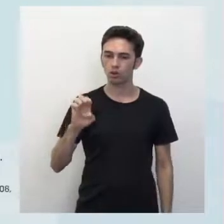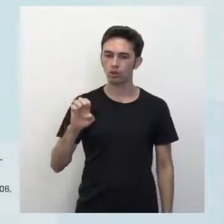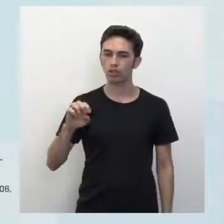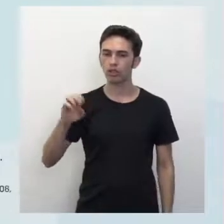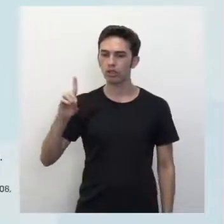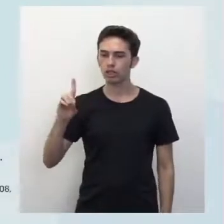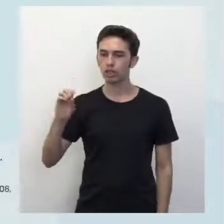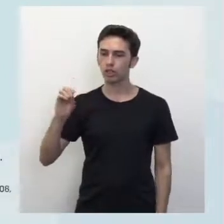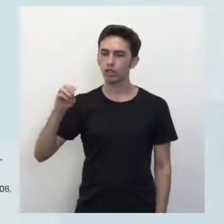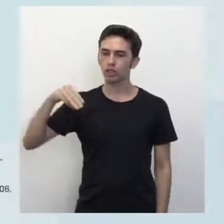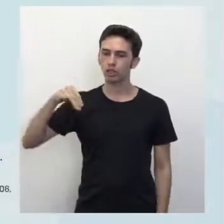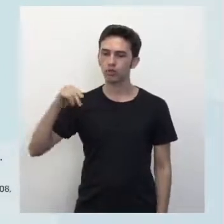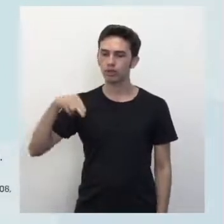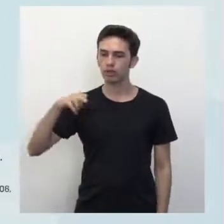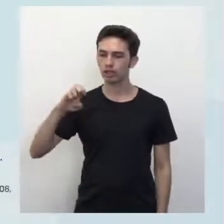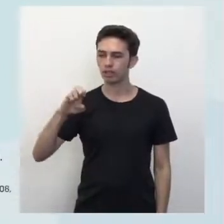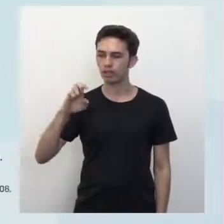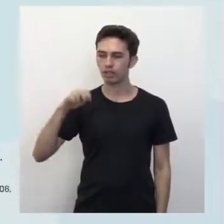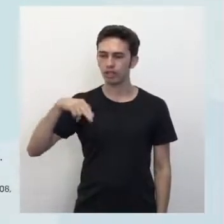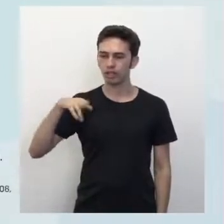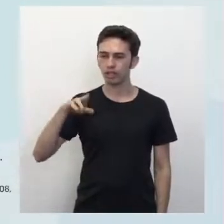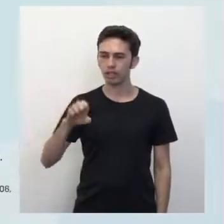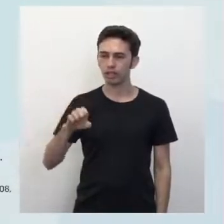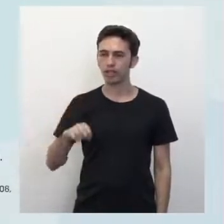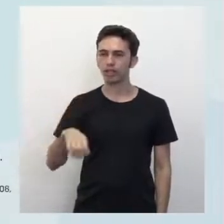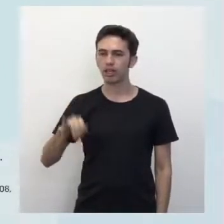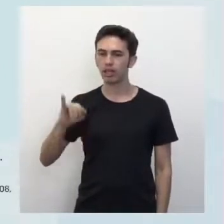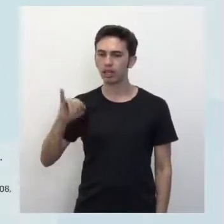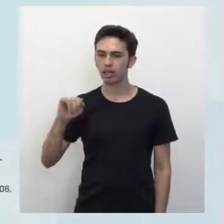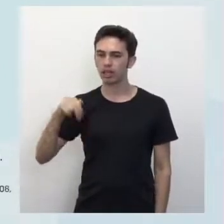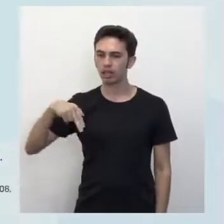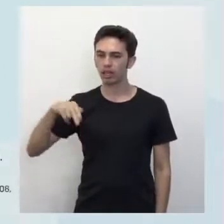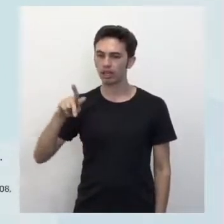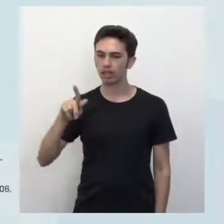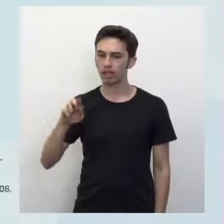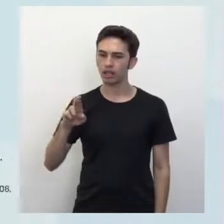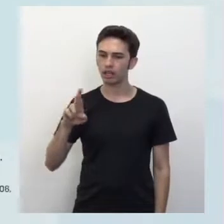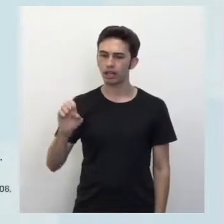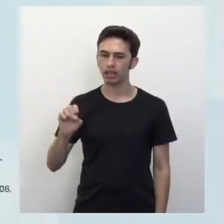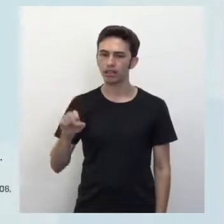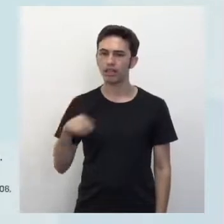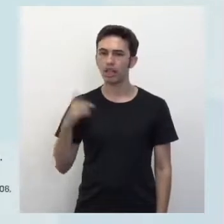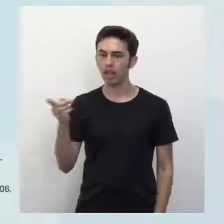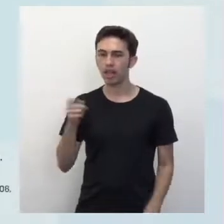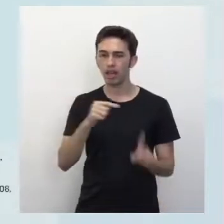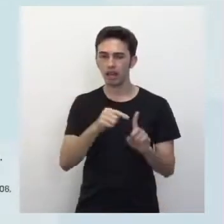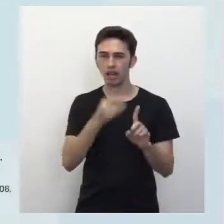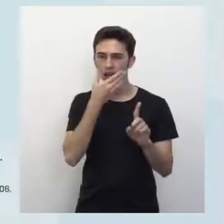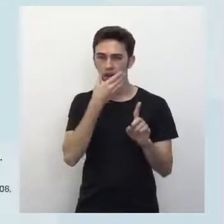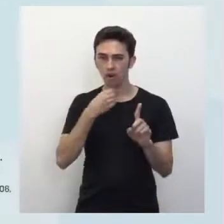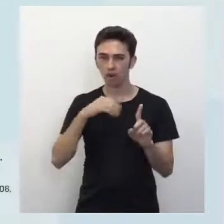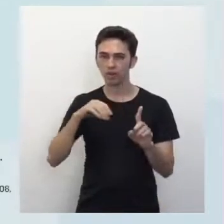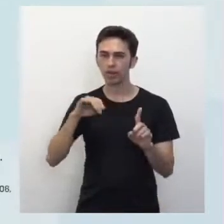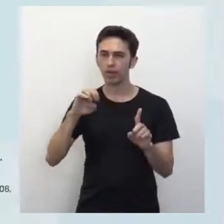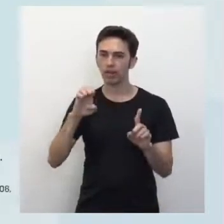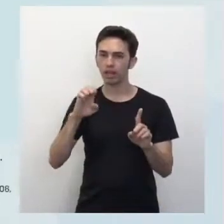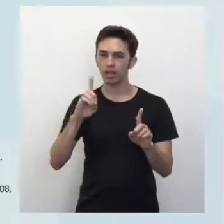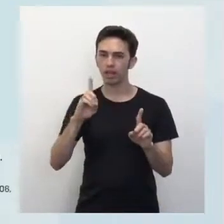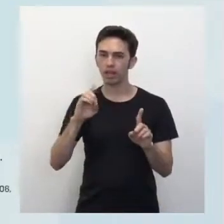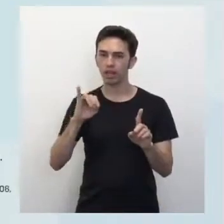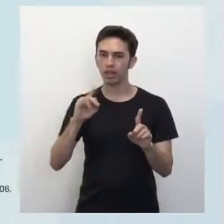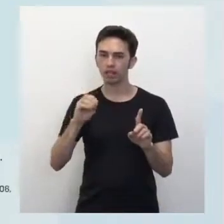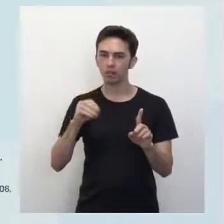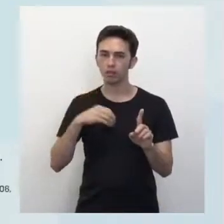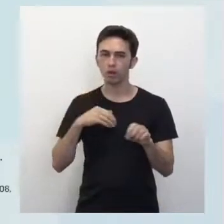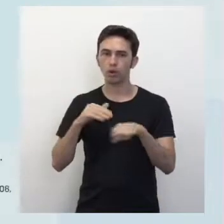o Édipo conversando ali com a Esfinge, num dado momento da história em que Édipo se encontra